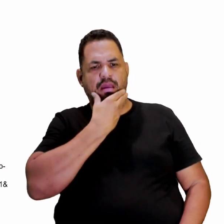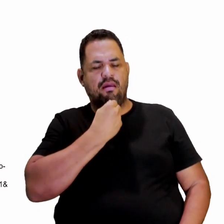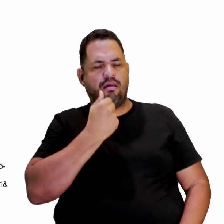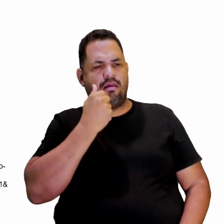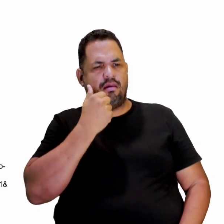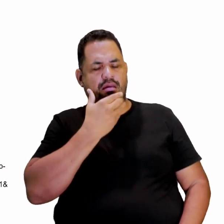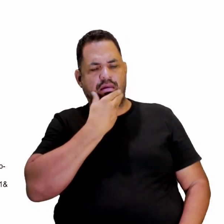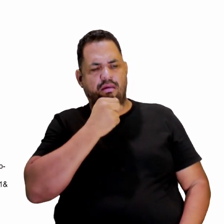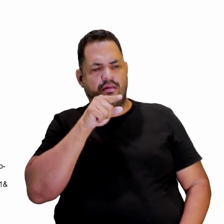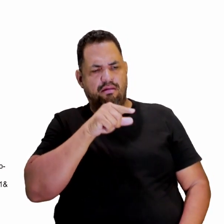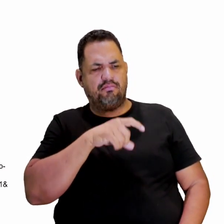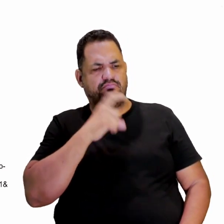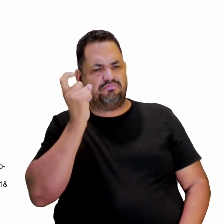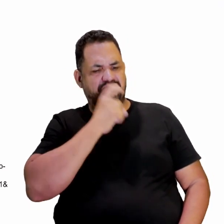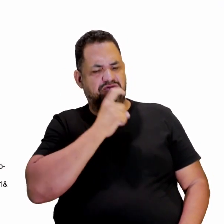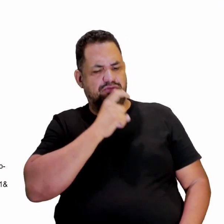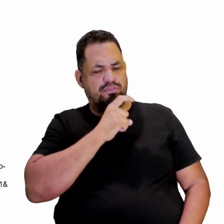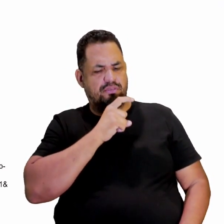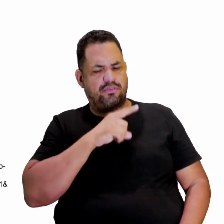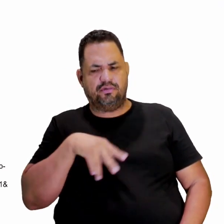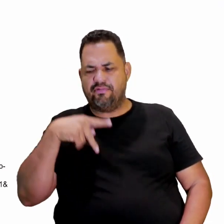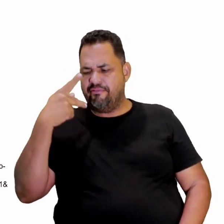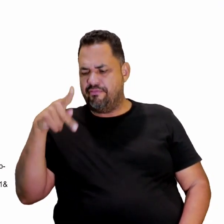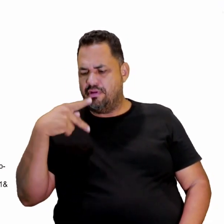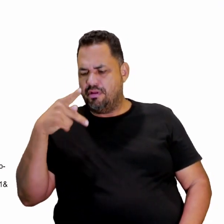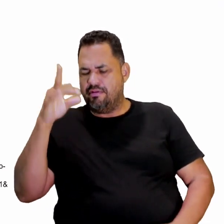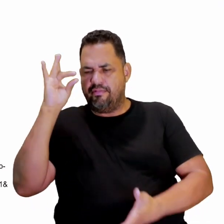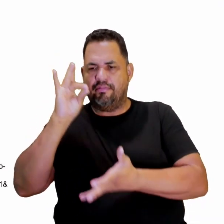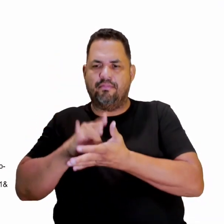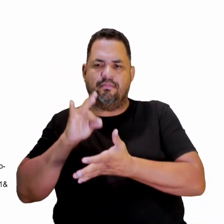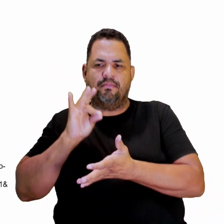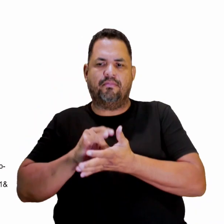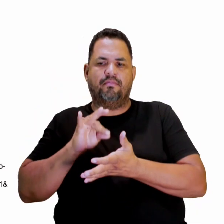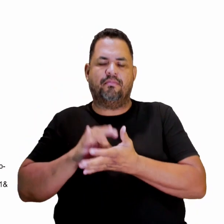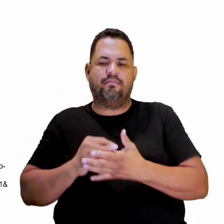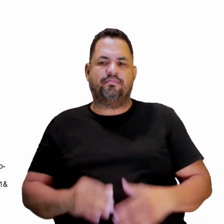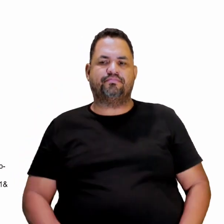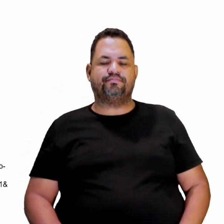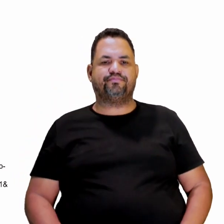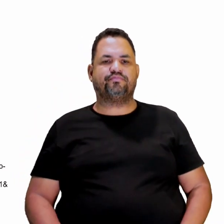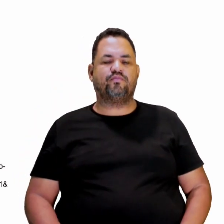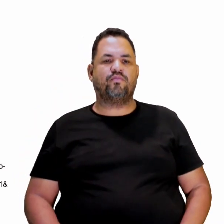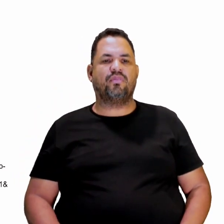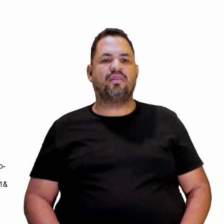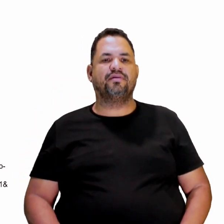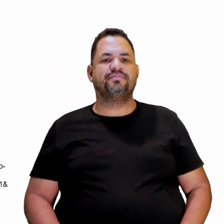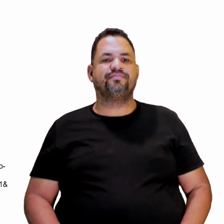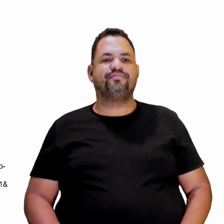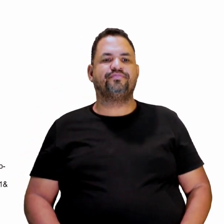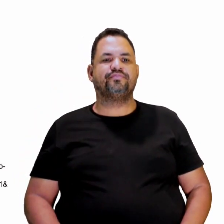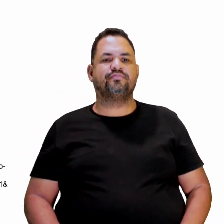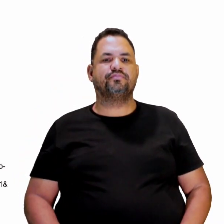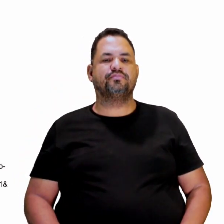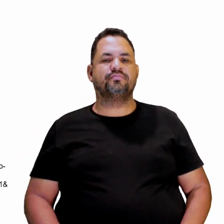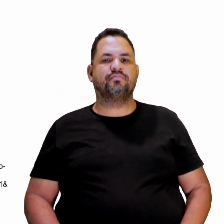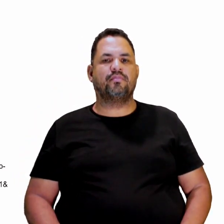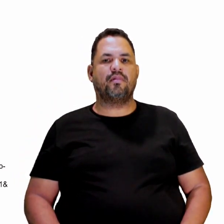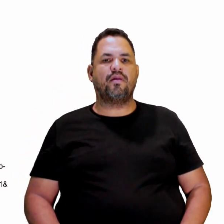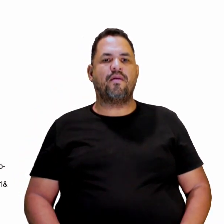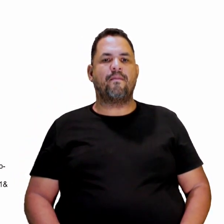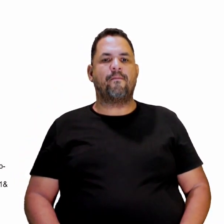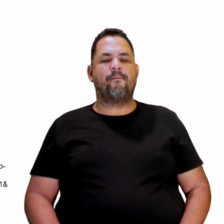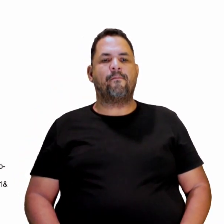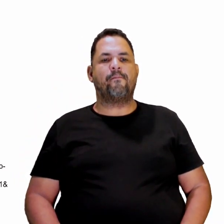me contará a verdade? I wonder if Joy will want to